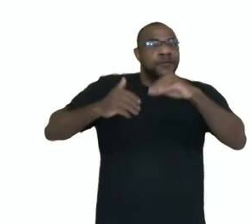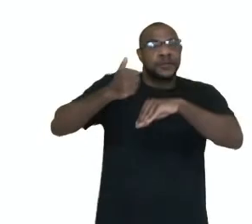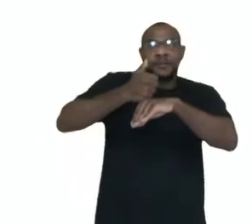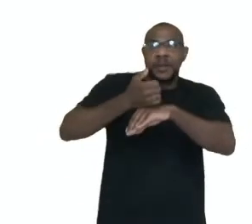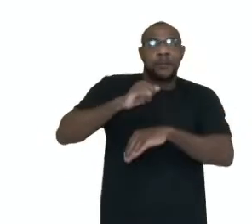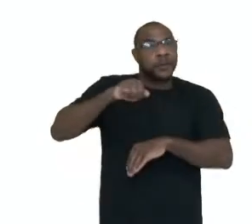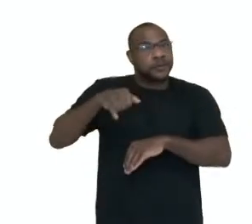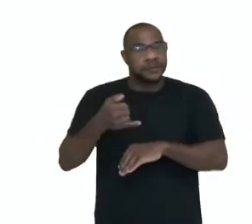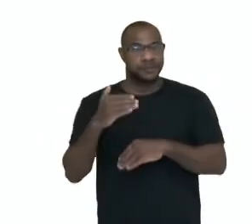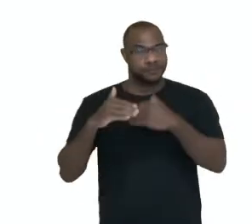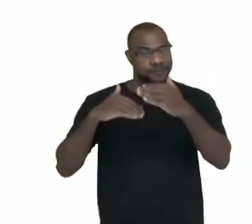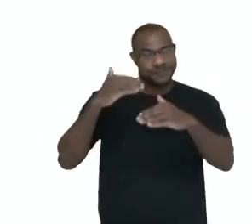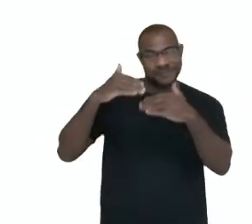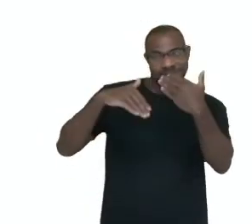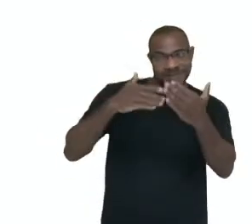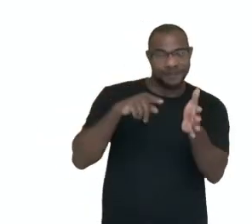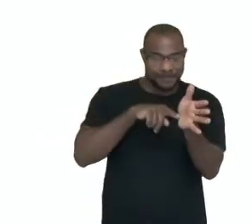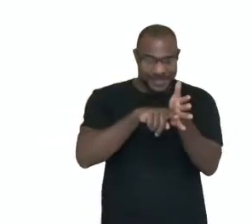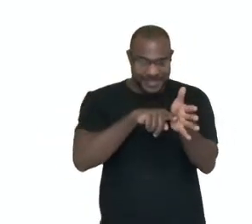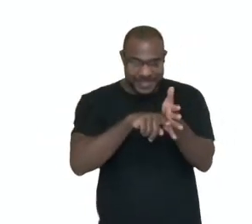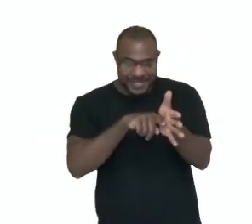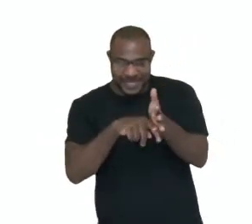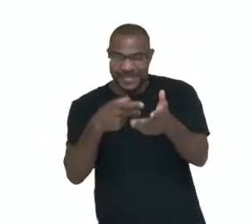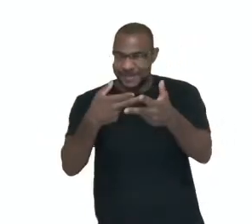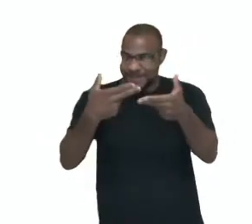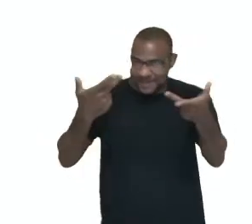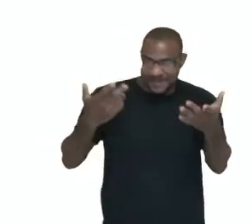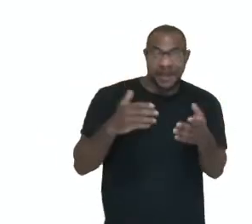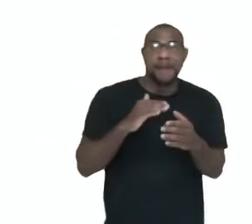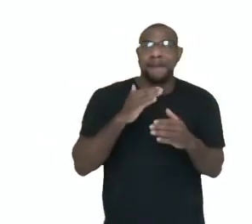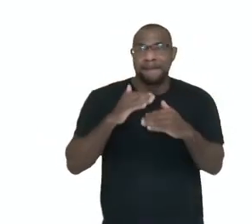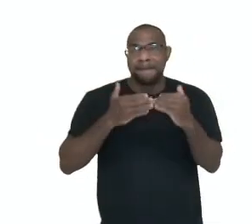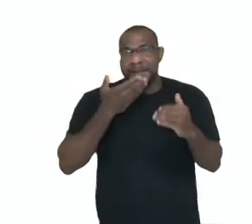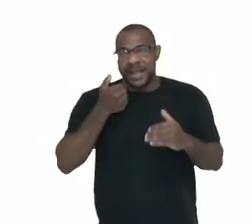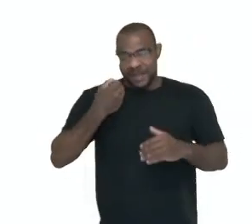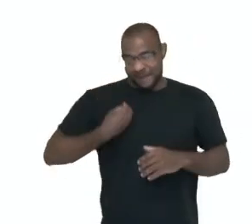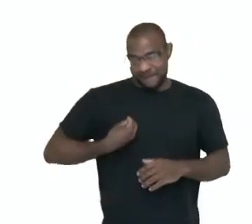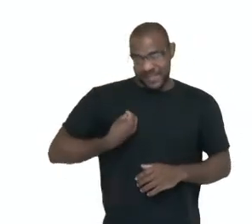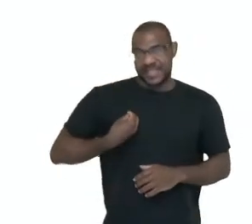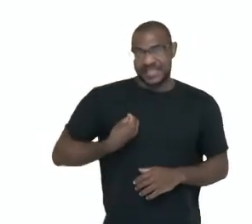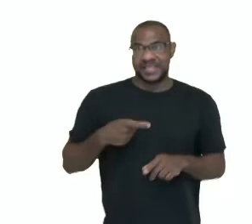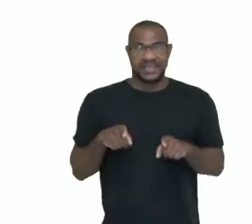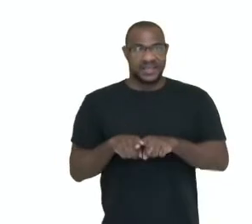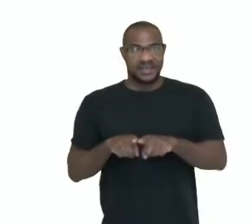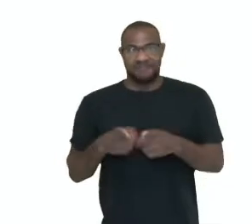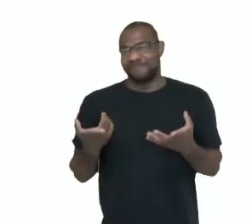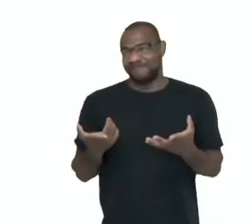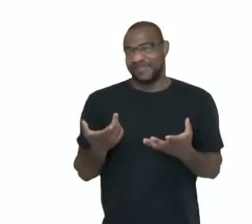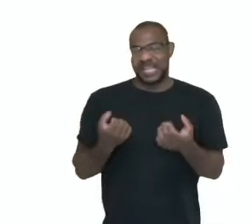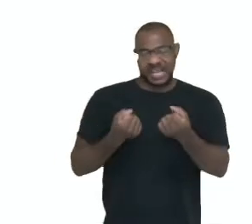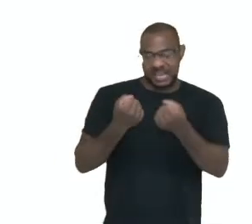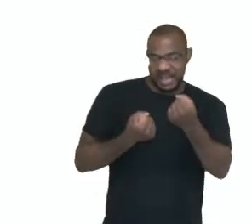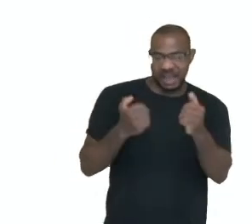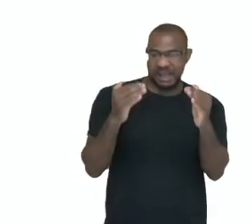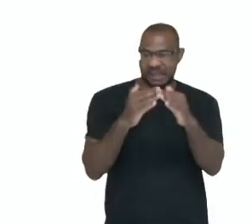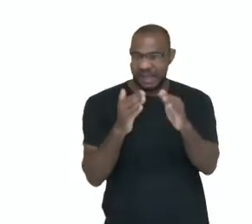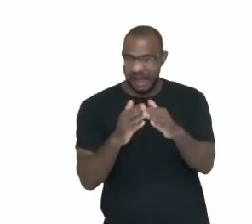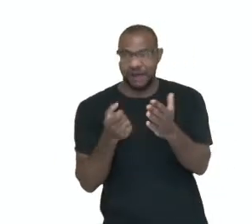de desenvolver suas pesquisas, melhorar a sua vida no sentido de automóvel,